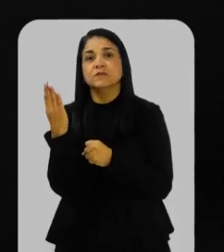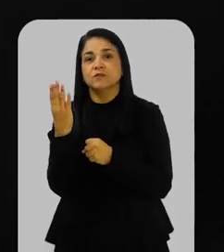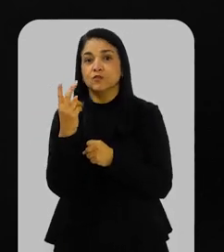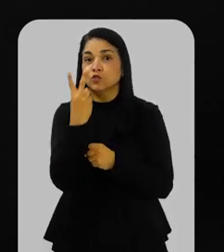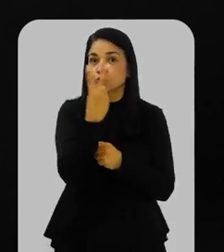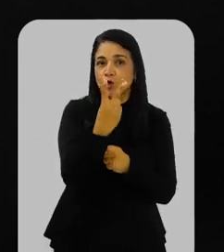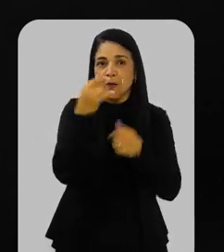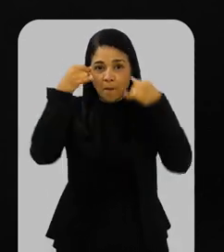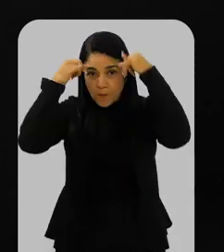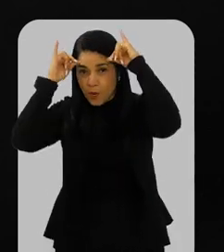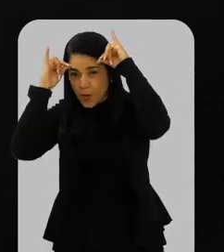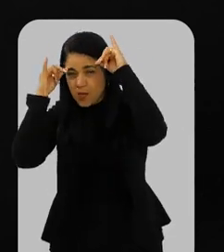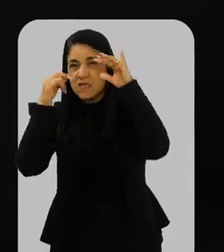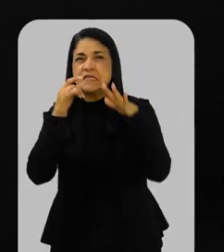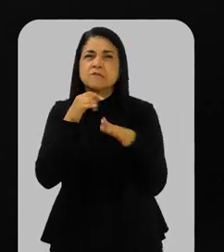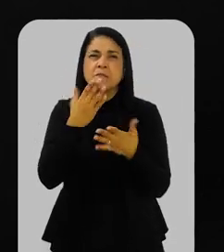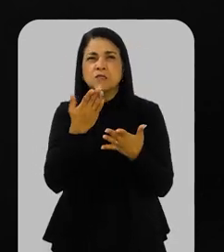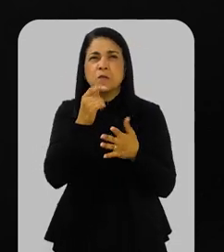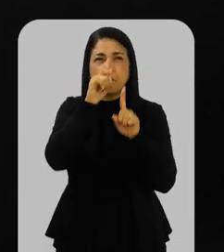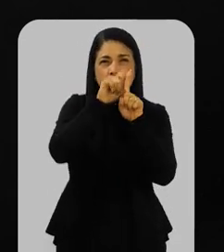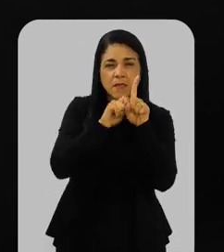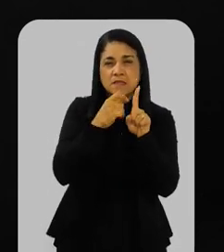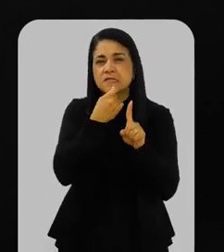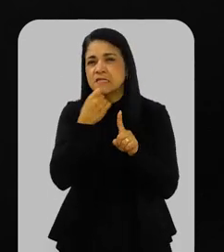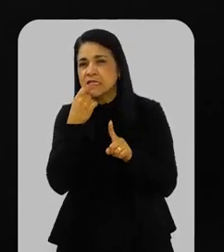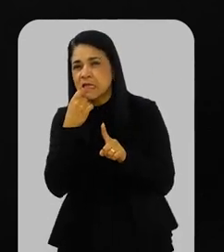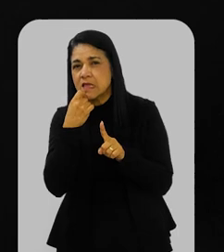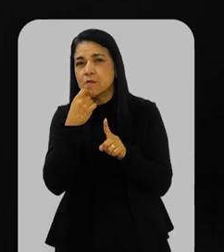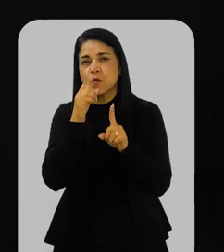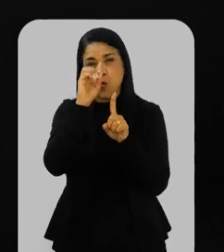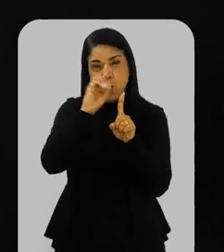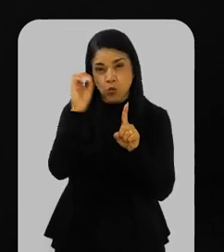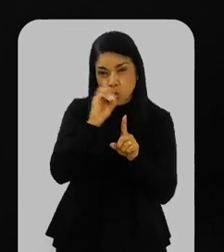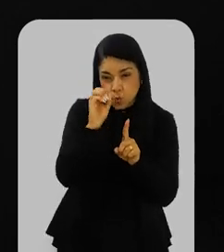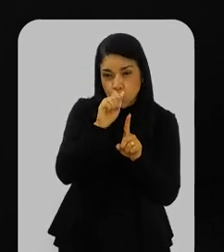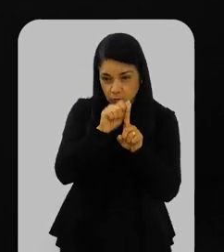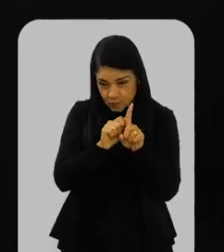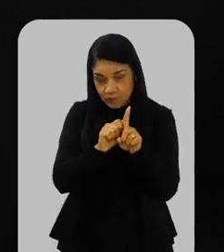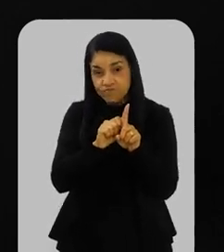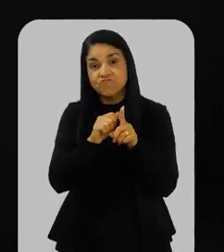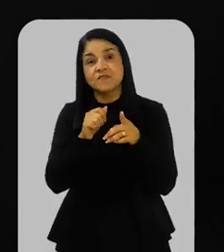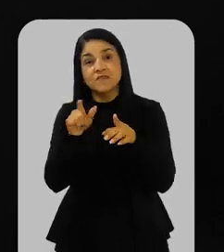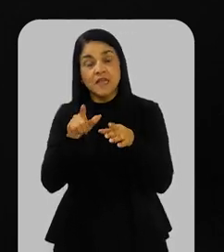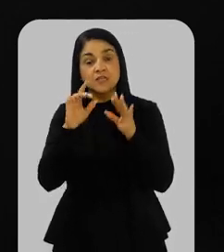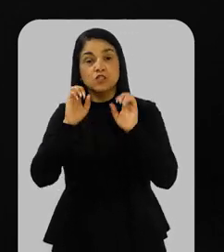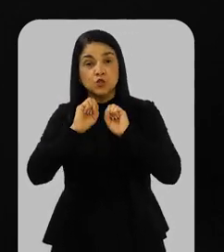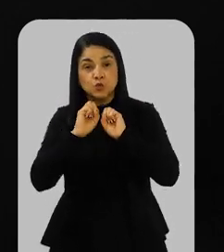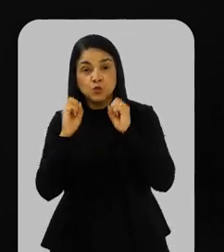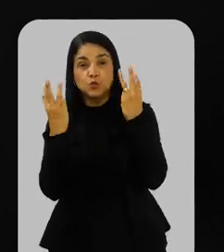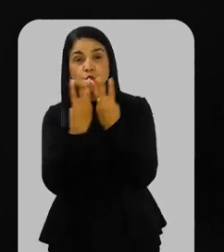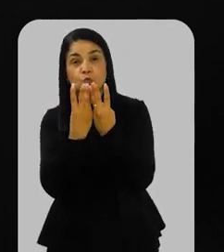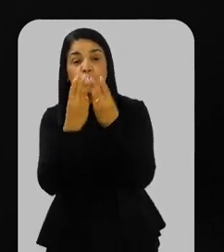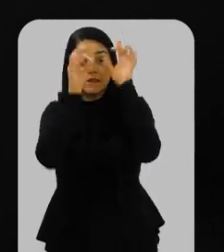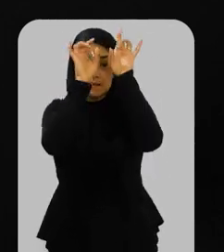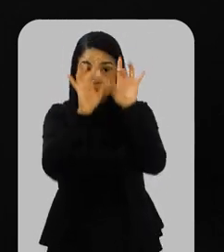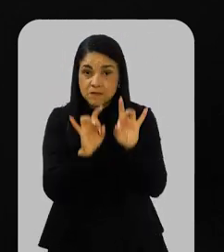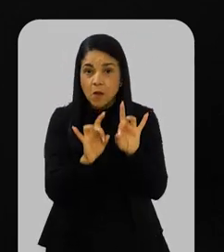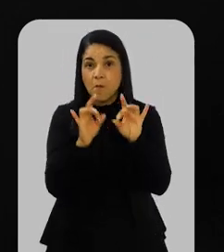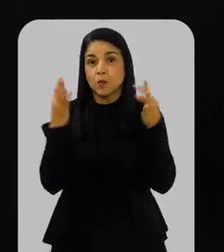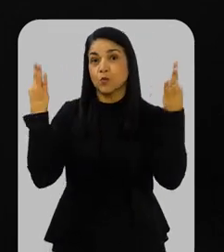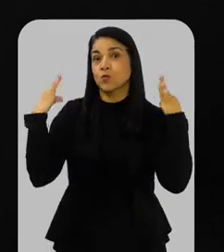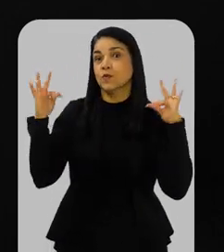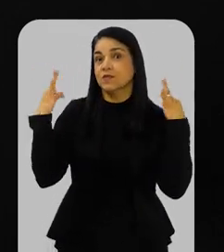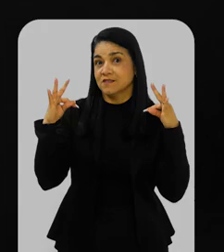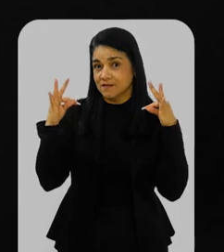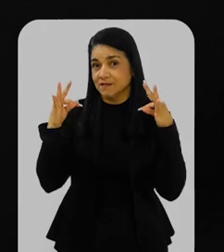por volta de setembro, outubro, começa uma temporada de shows específicos para turistas, que vai alimentando esse fazer